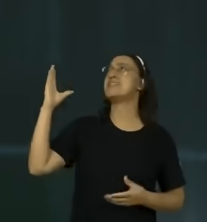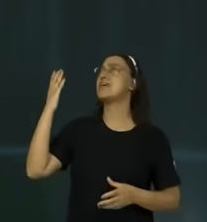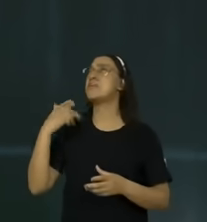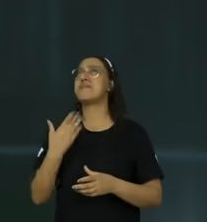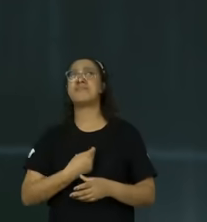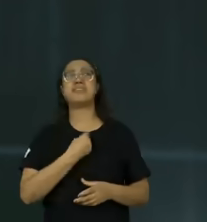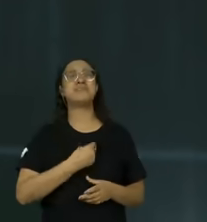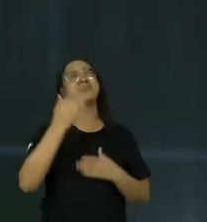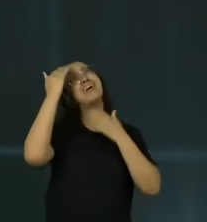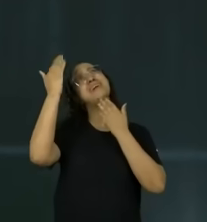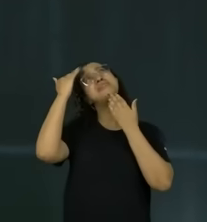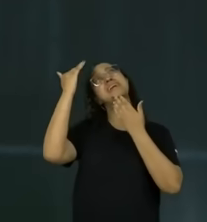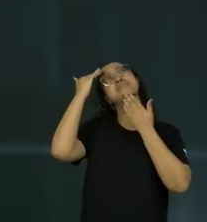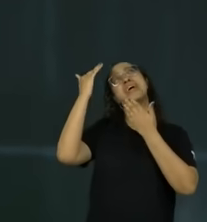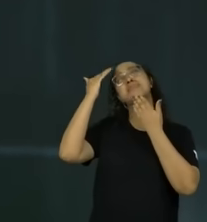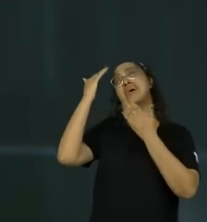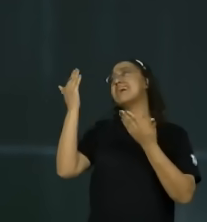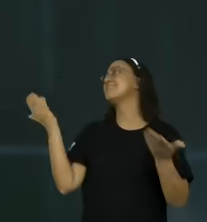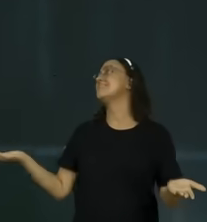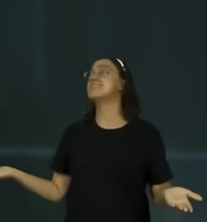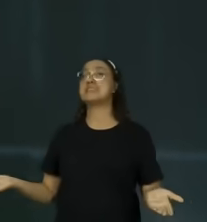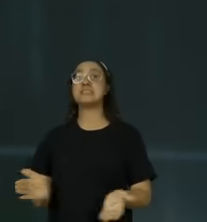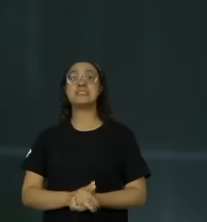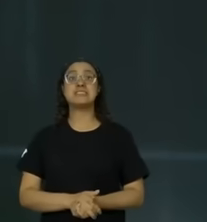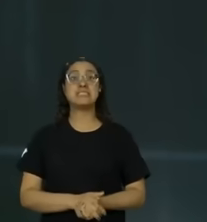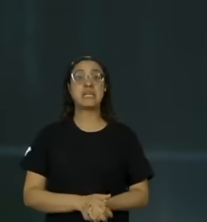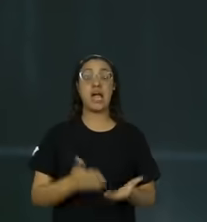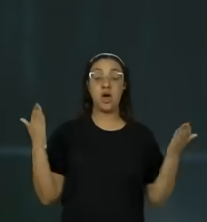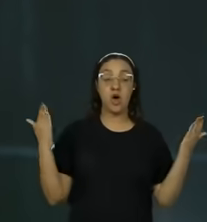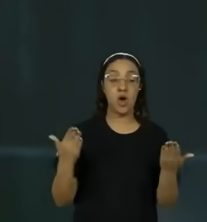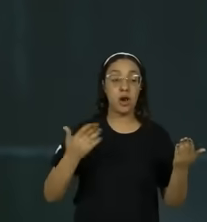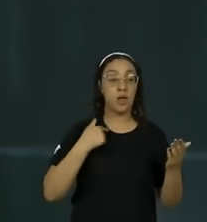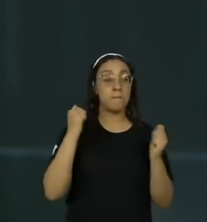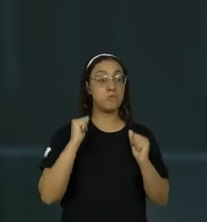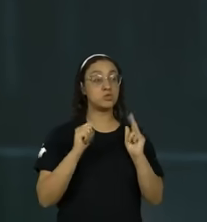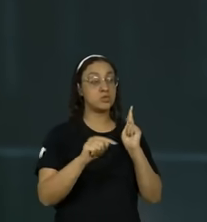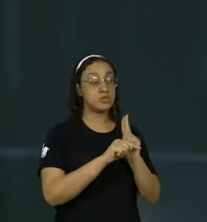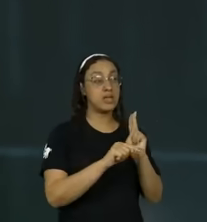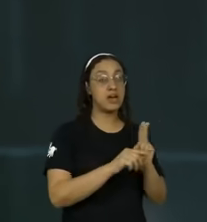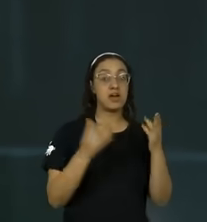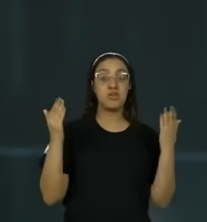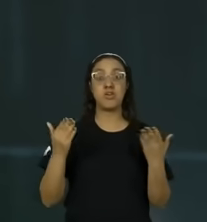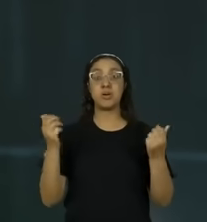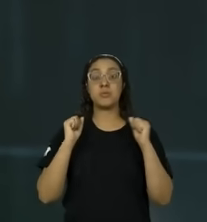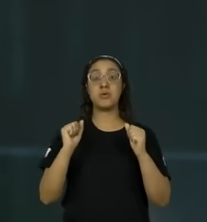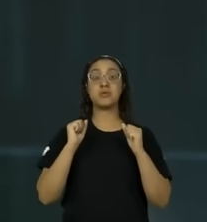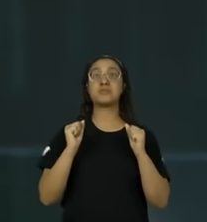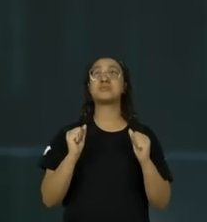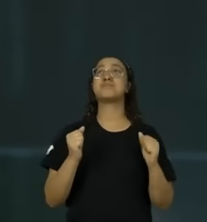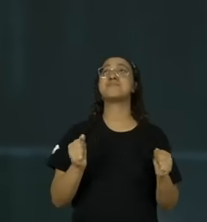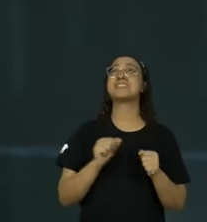matou, yes, Deus, agora eu posso cuidar deles, agora eu posso trazer meu pai Jacó para cá,